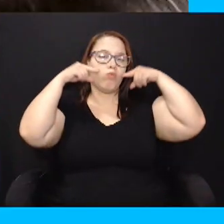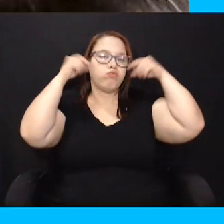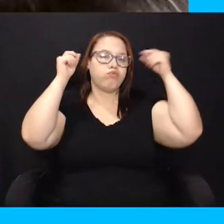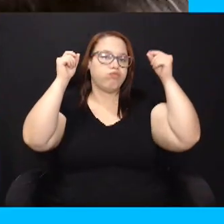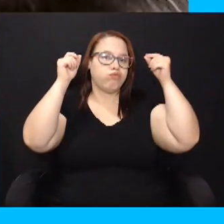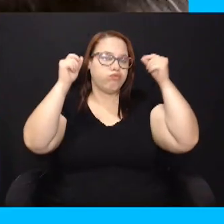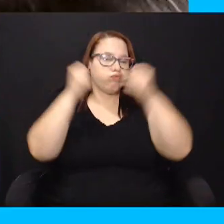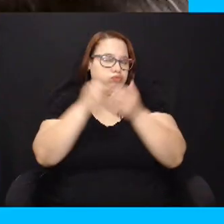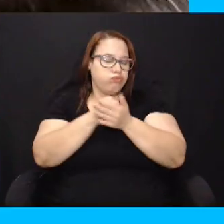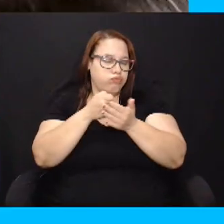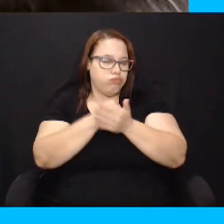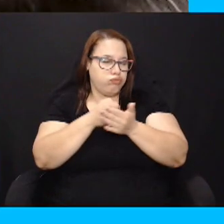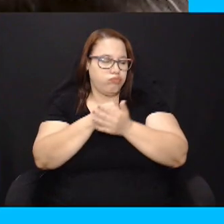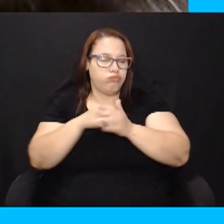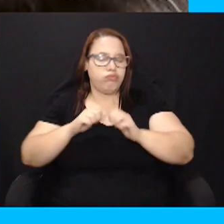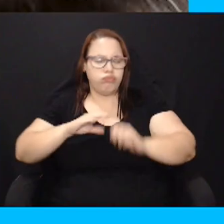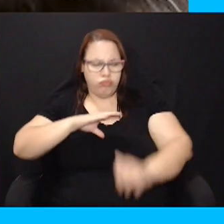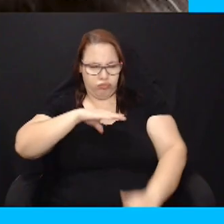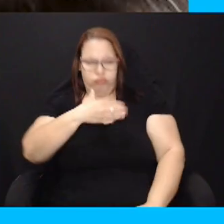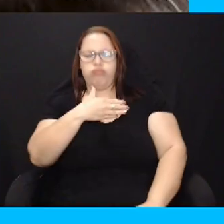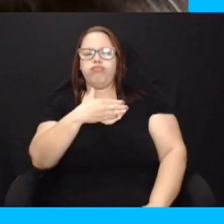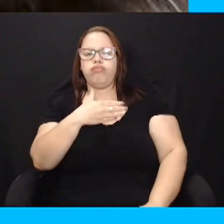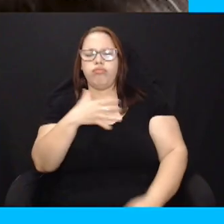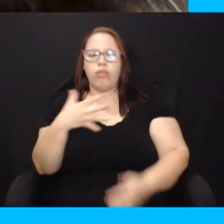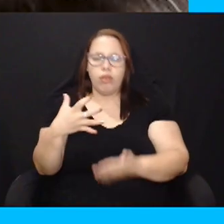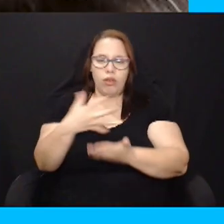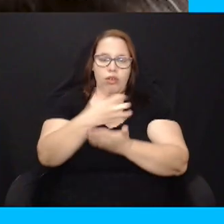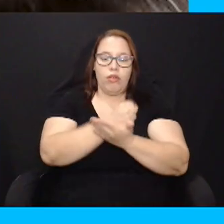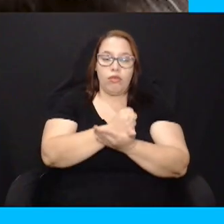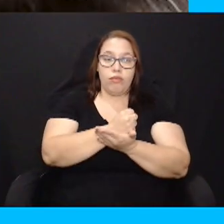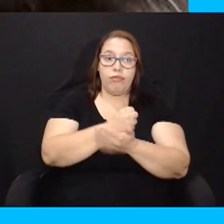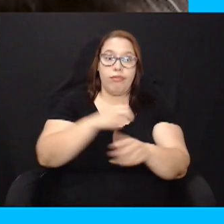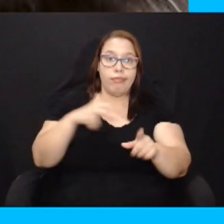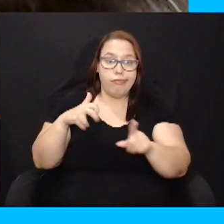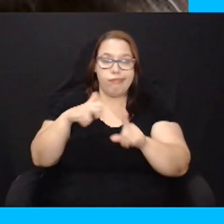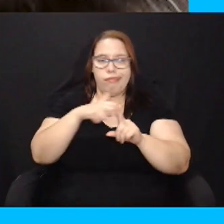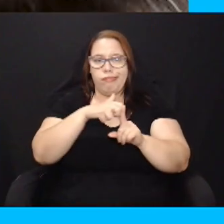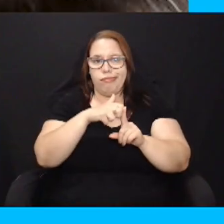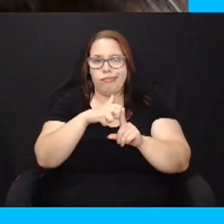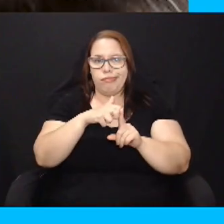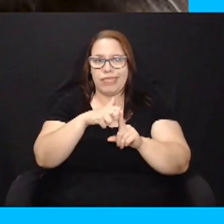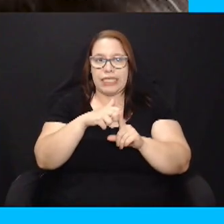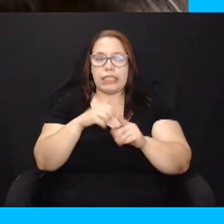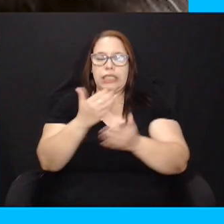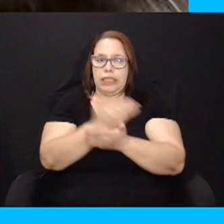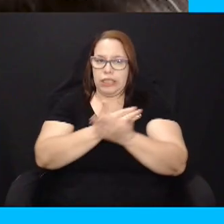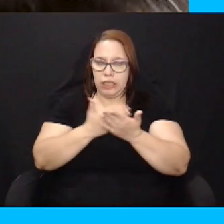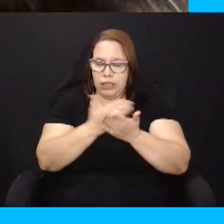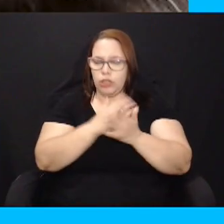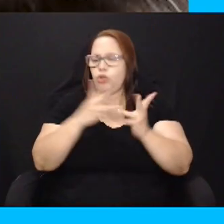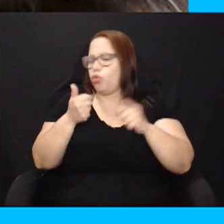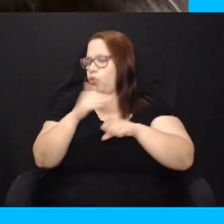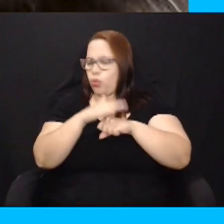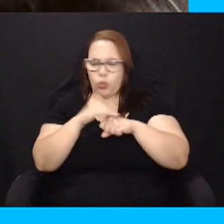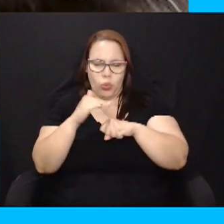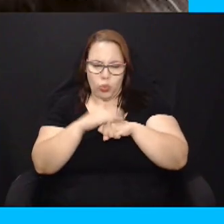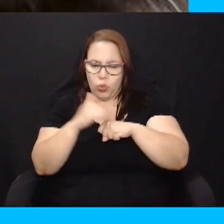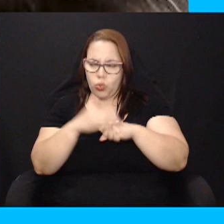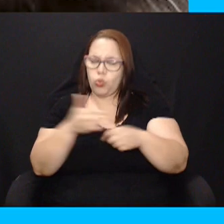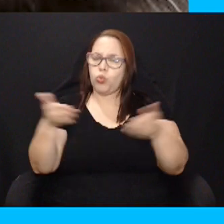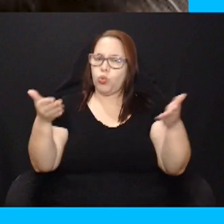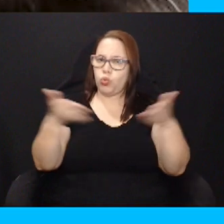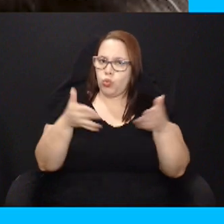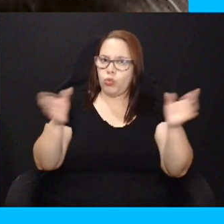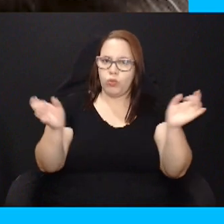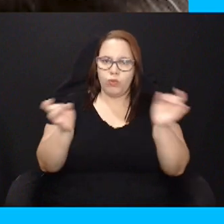de coragem. Ele foi resgatado após um atropelamento, tratado com todo carinho e hoje está